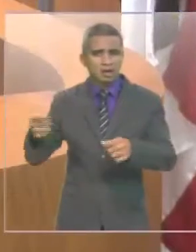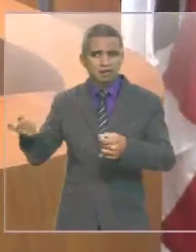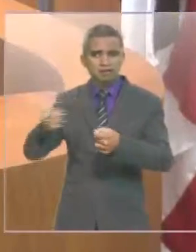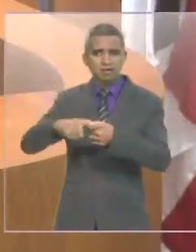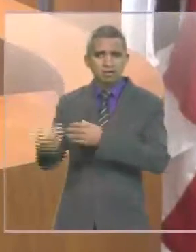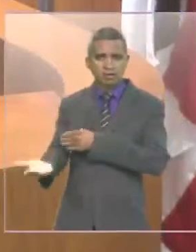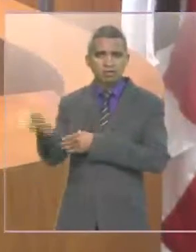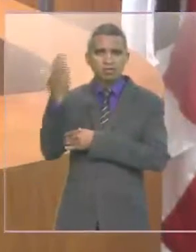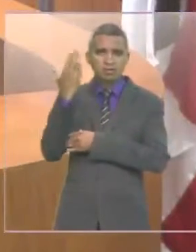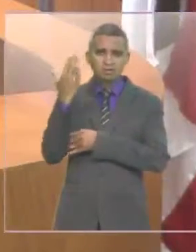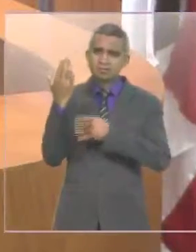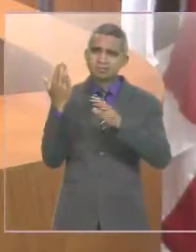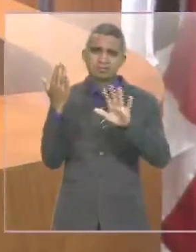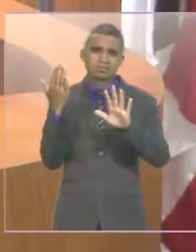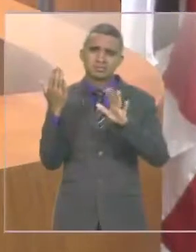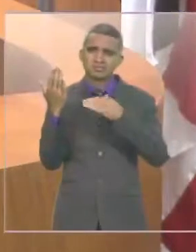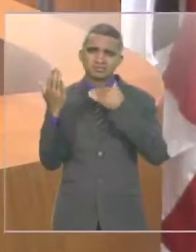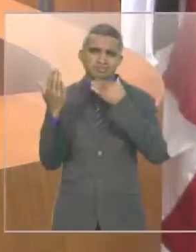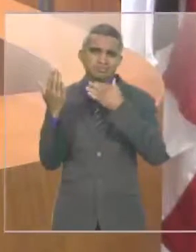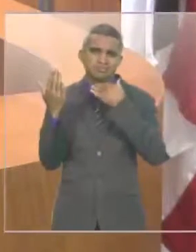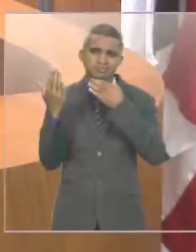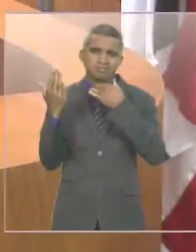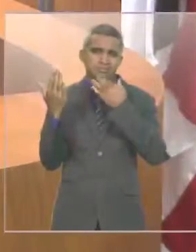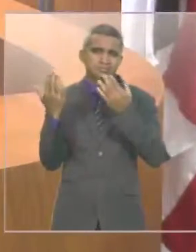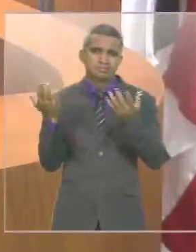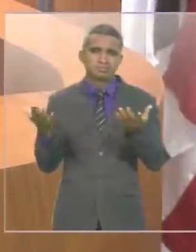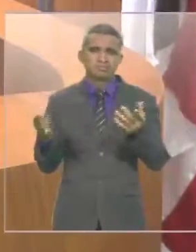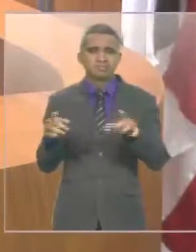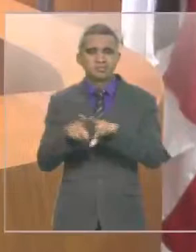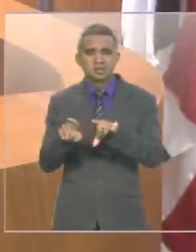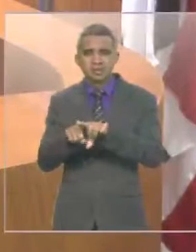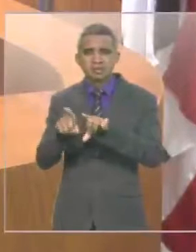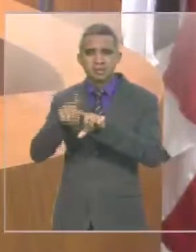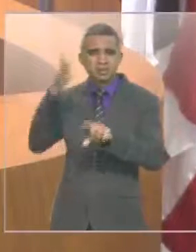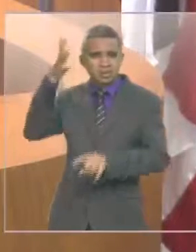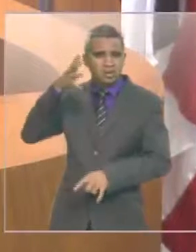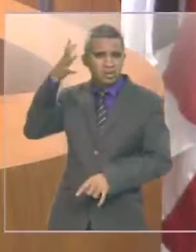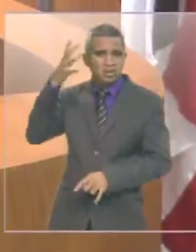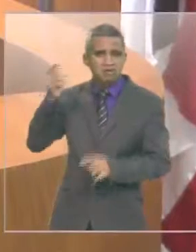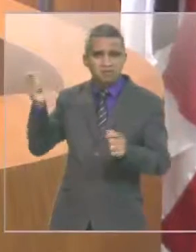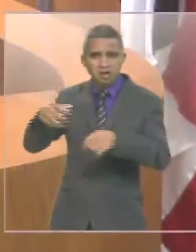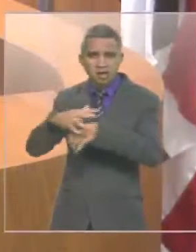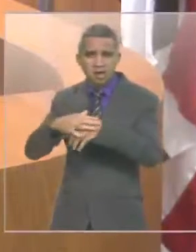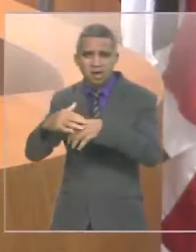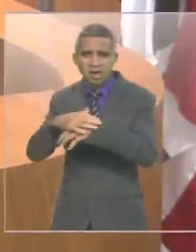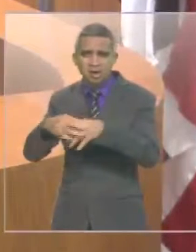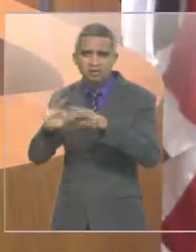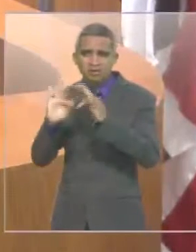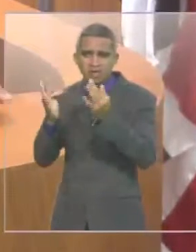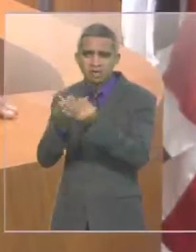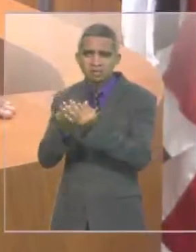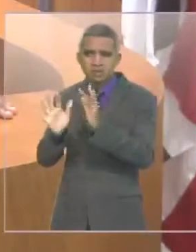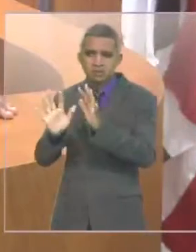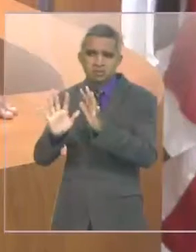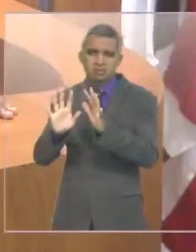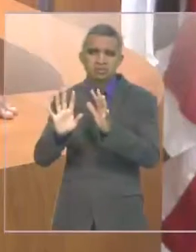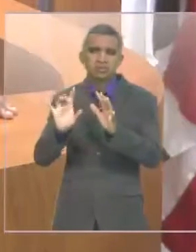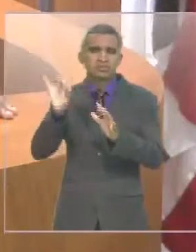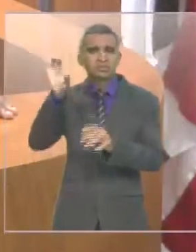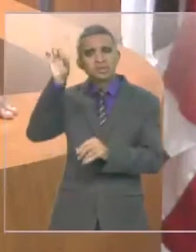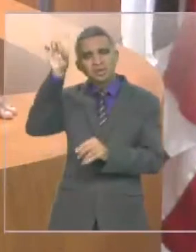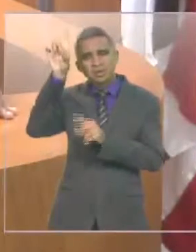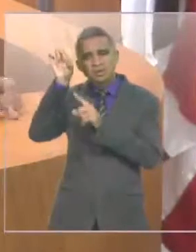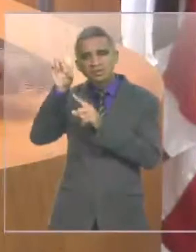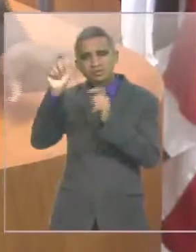vão consolar a família o consolo vai ser somente com tempo na presença do nosso deus todo poderoso